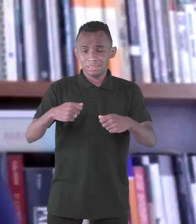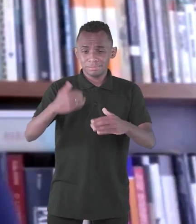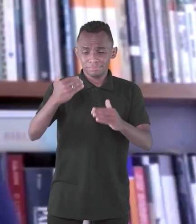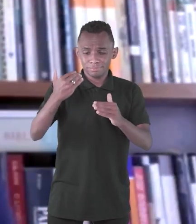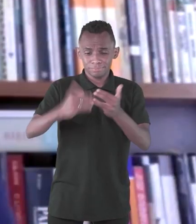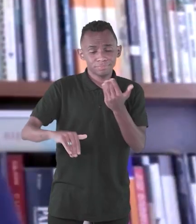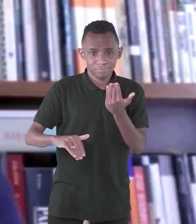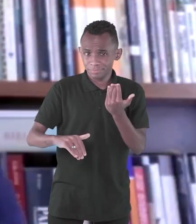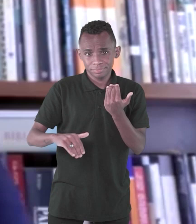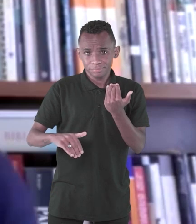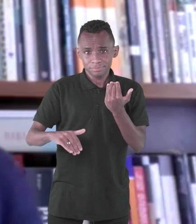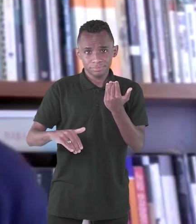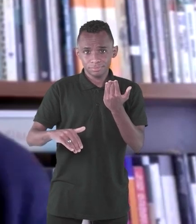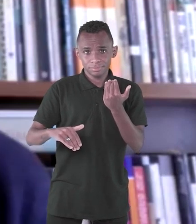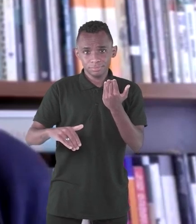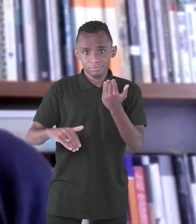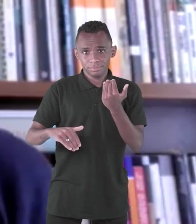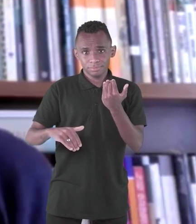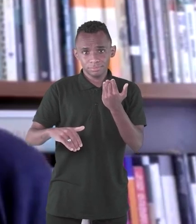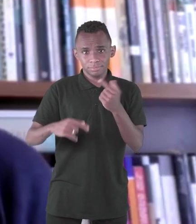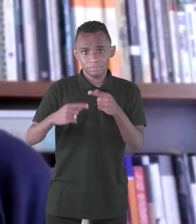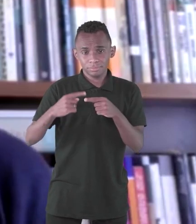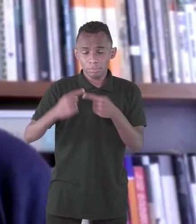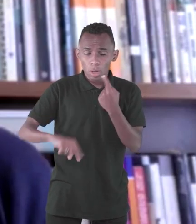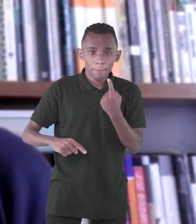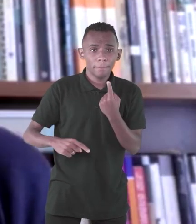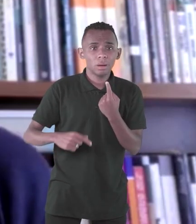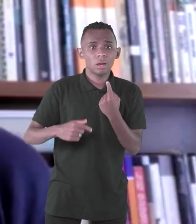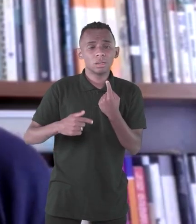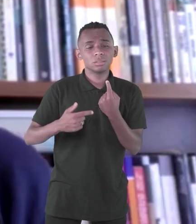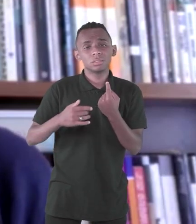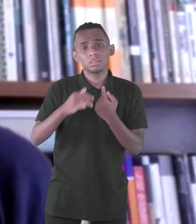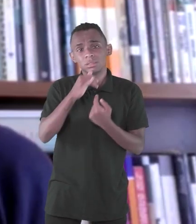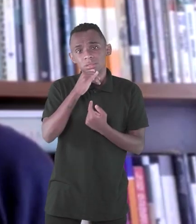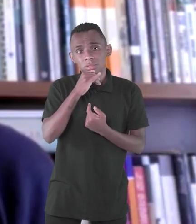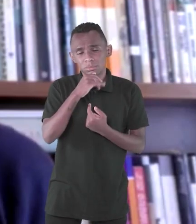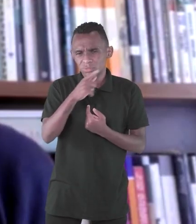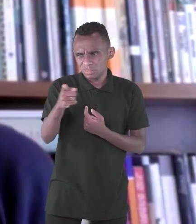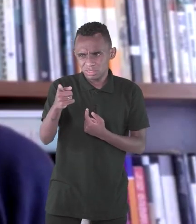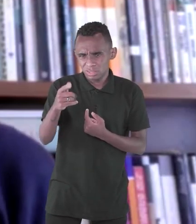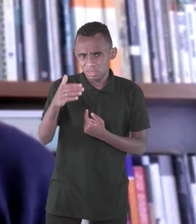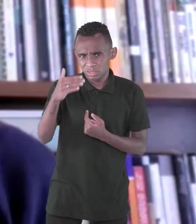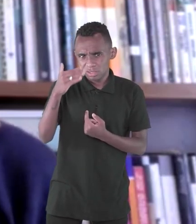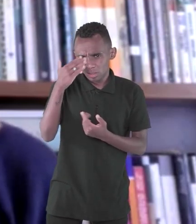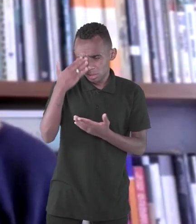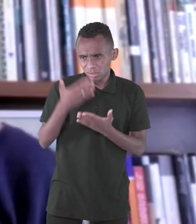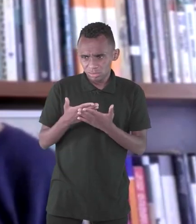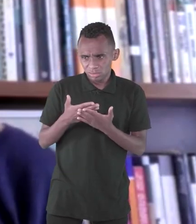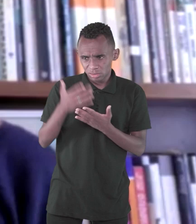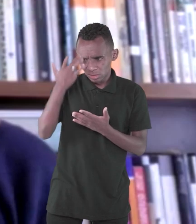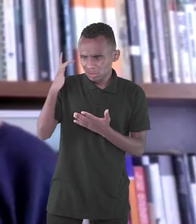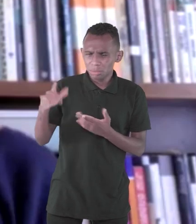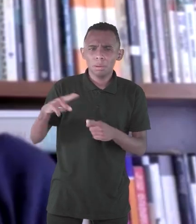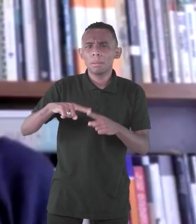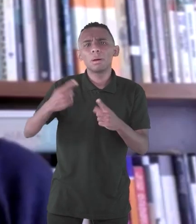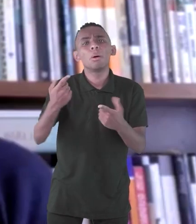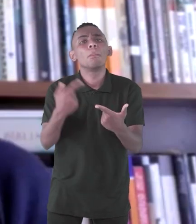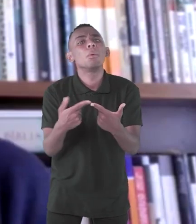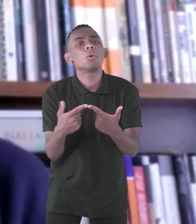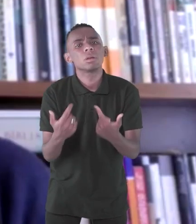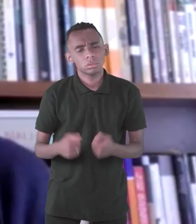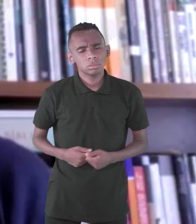quebrar. A gente tem que dar o desconforto para o ouvinte. E dizer, achou esquisito? Mas por que